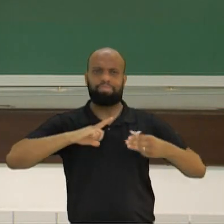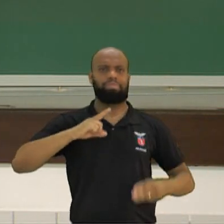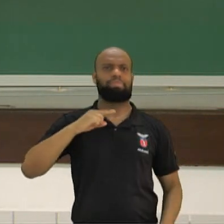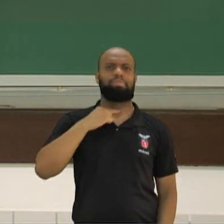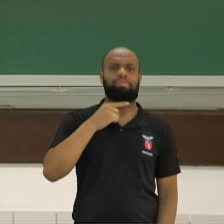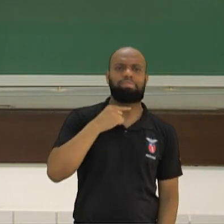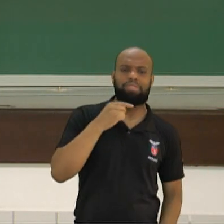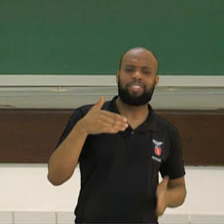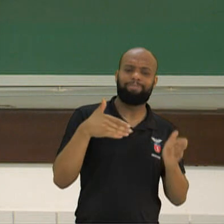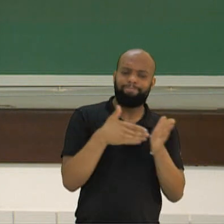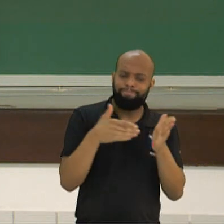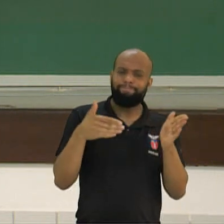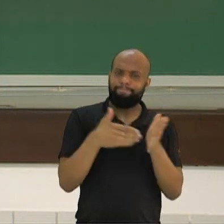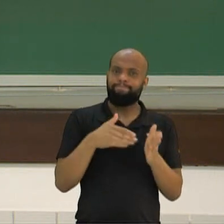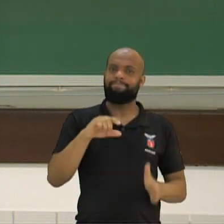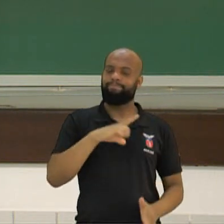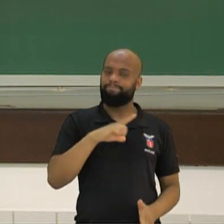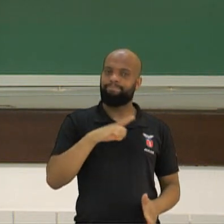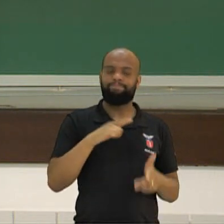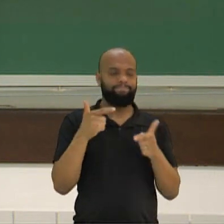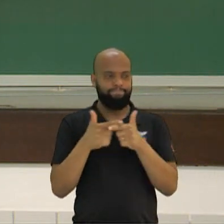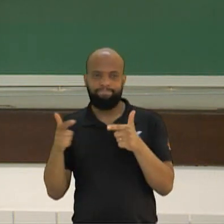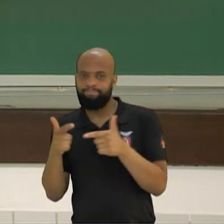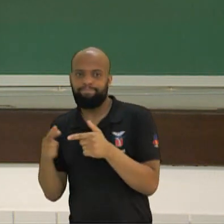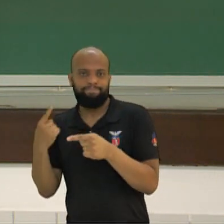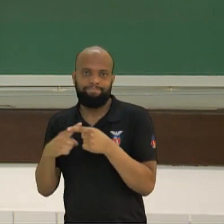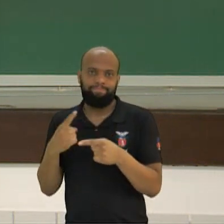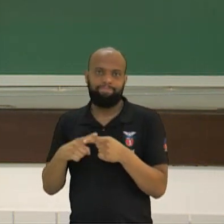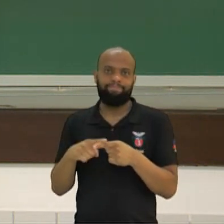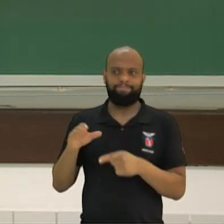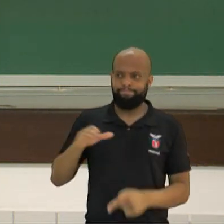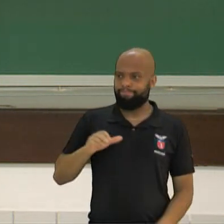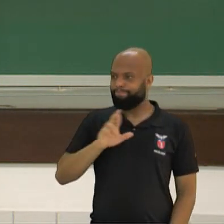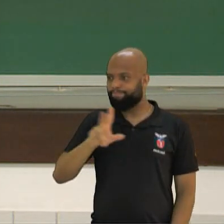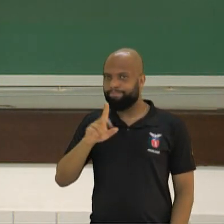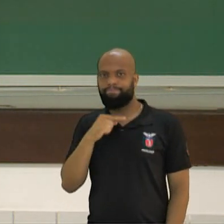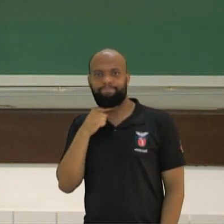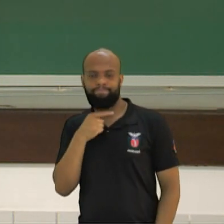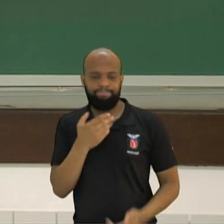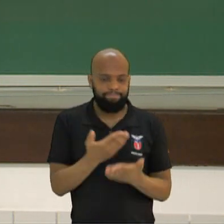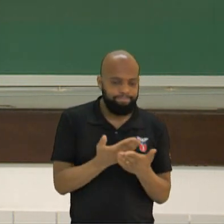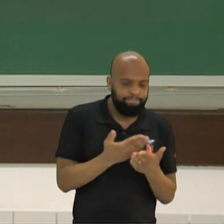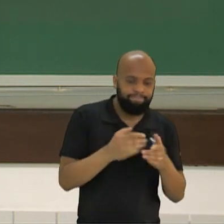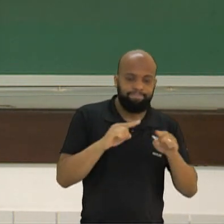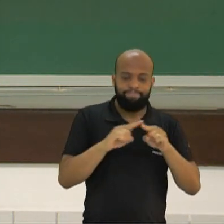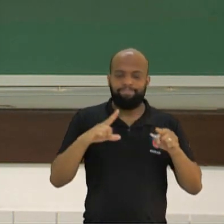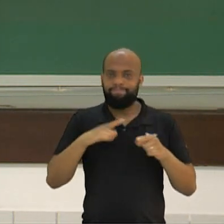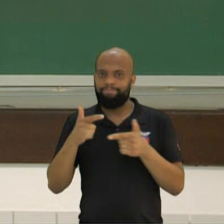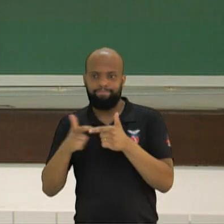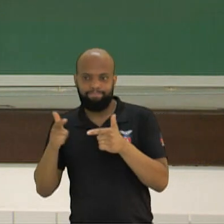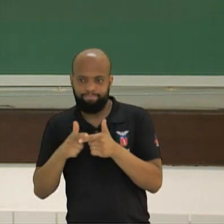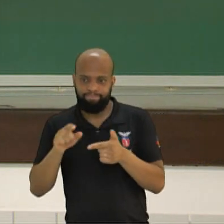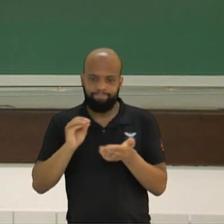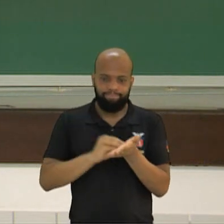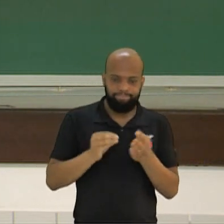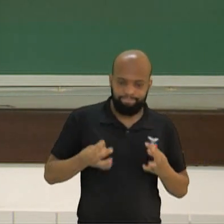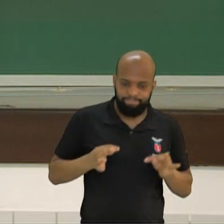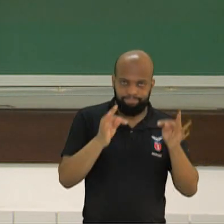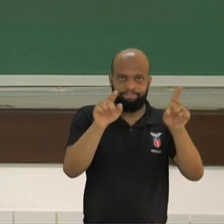dificuldades, com todos os empecilhos que ele apresentava naquela época, ele conseguiu